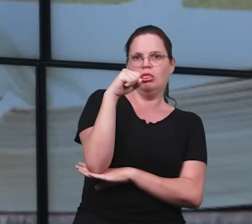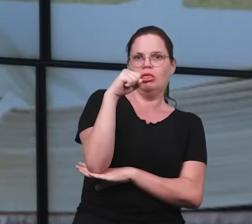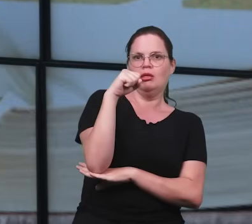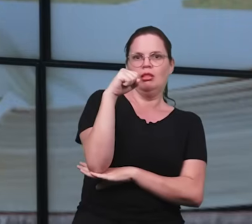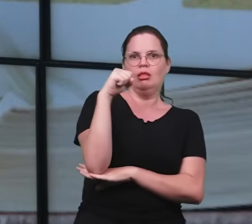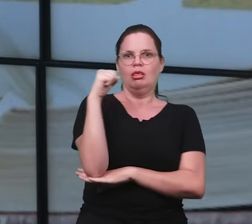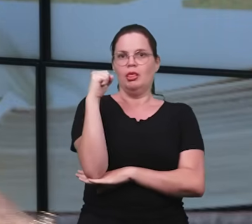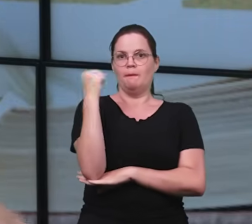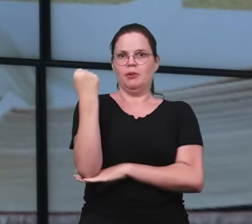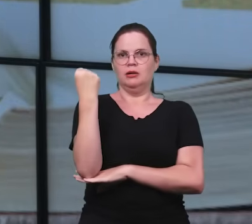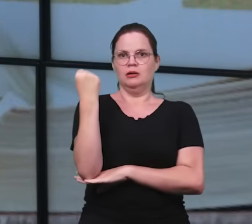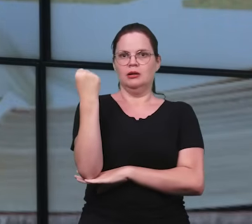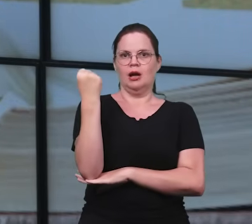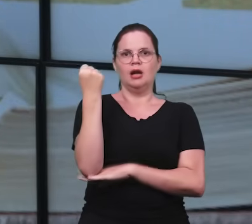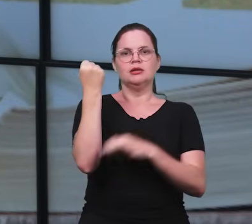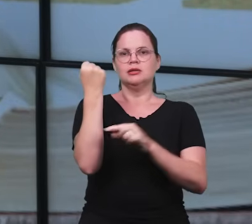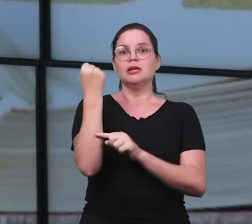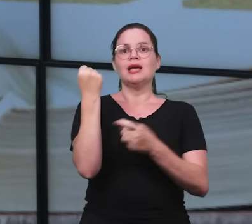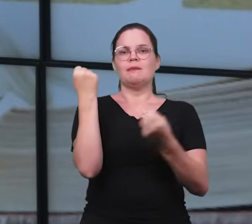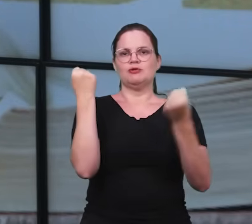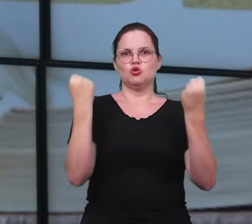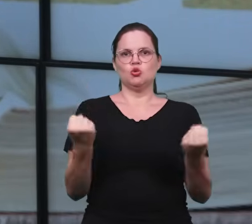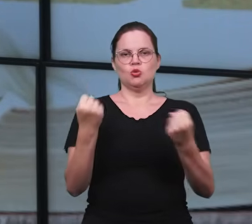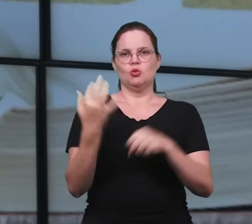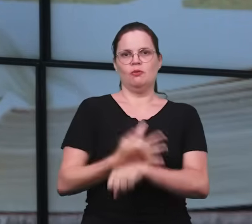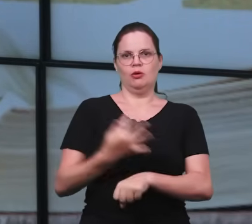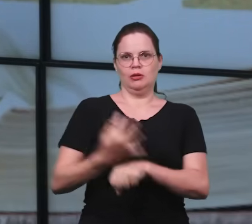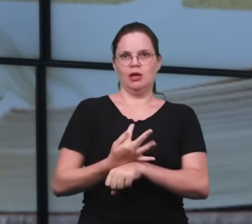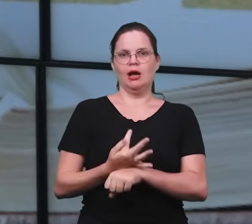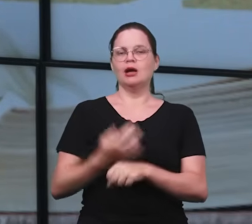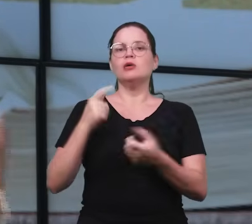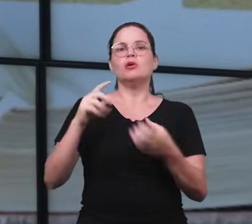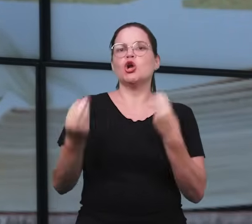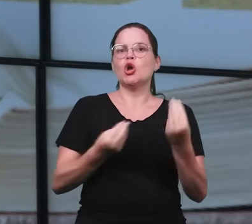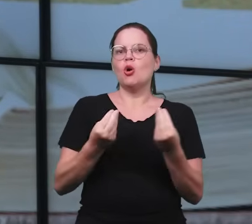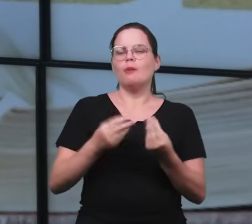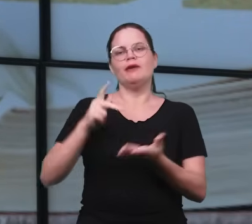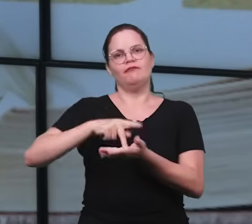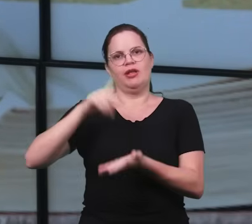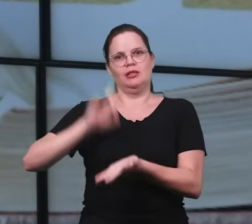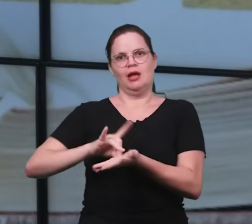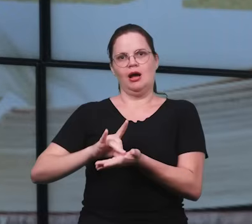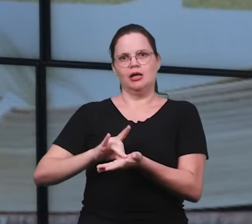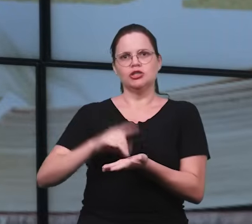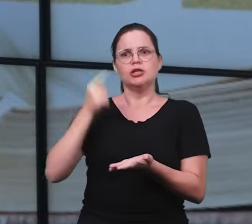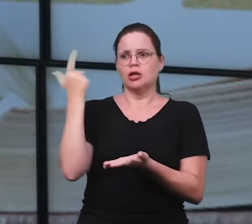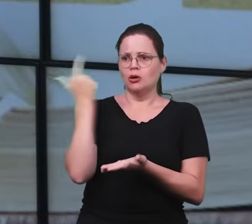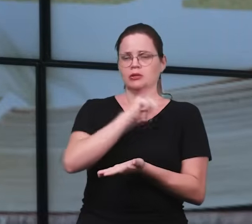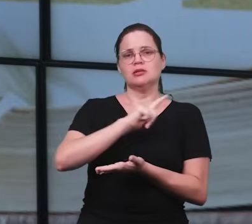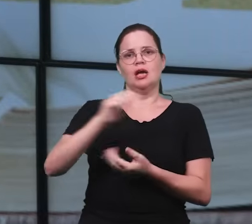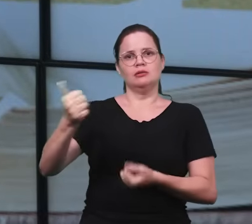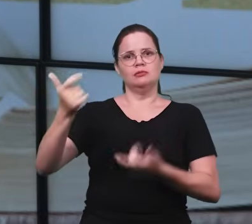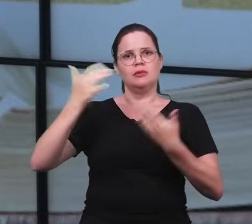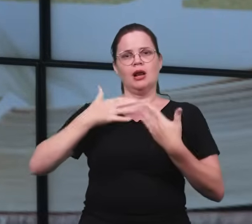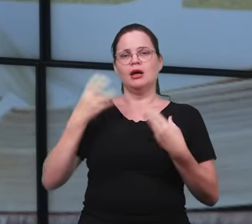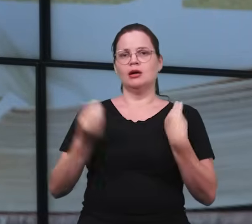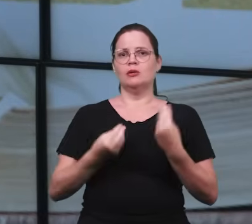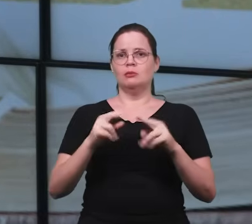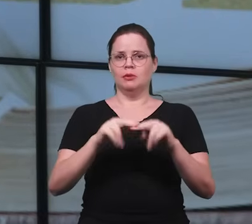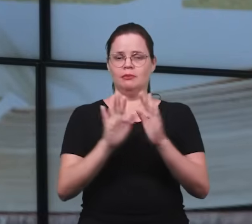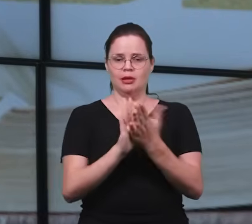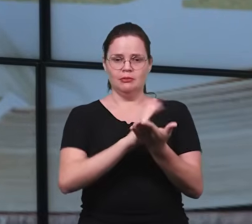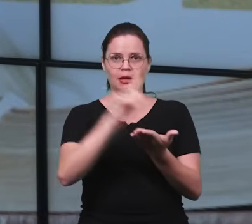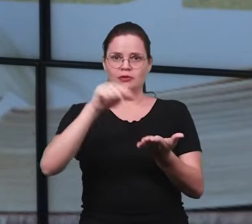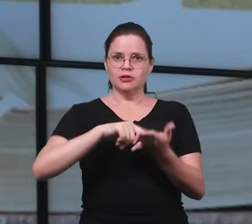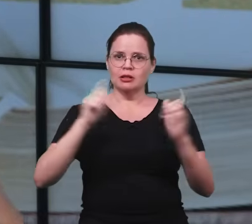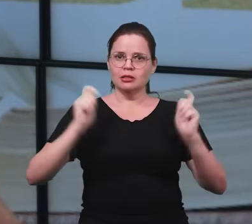Deus. E essa conversa que nós estamos tendo aqui a respeito da palavra de Deus é um incentivo